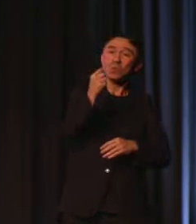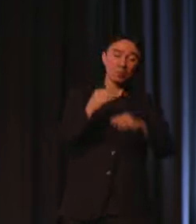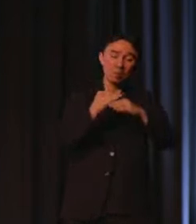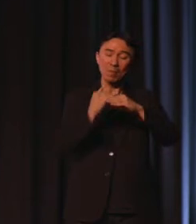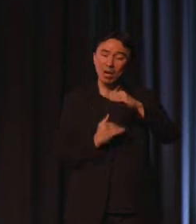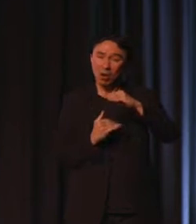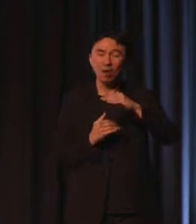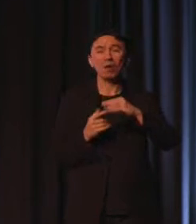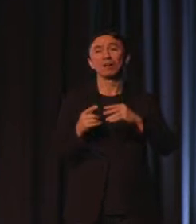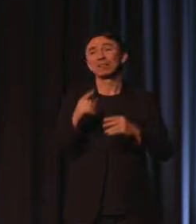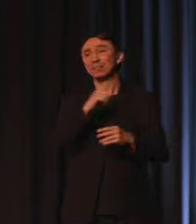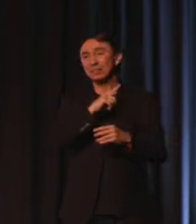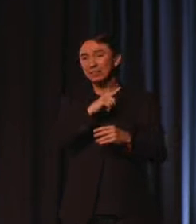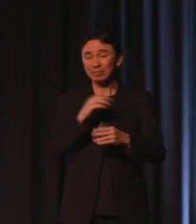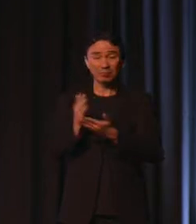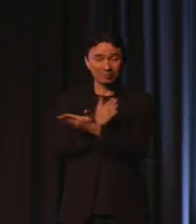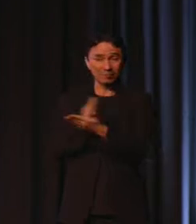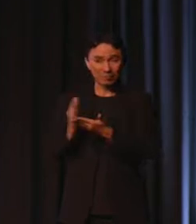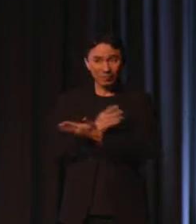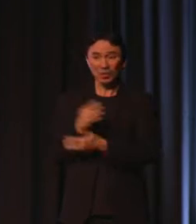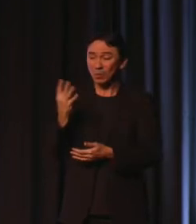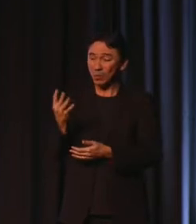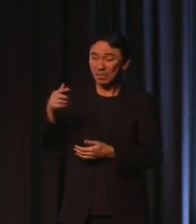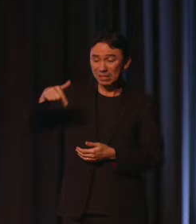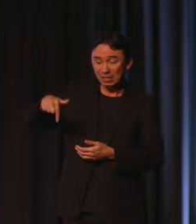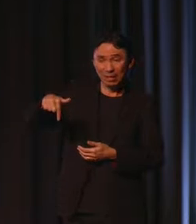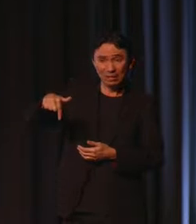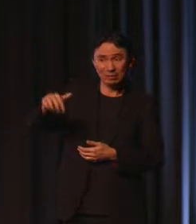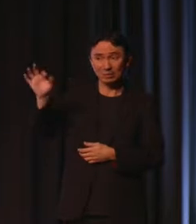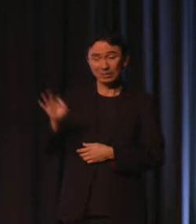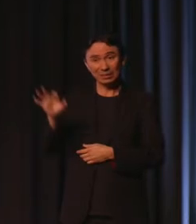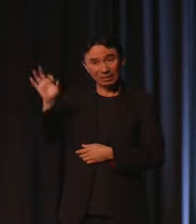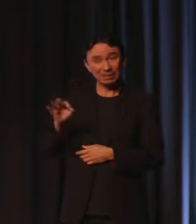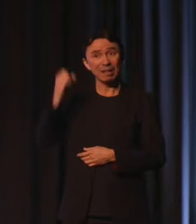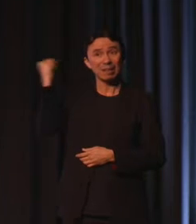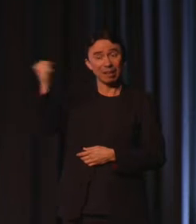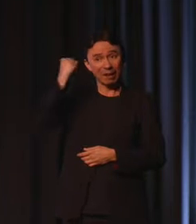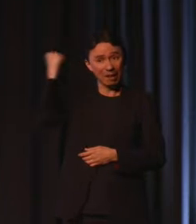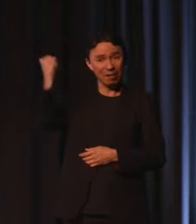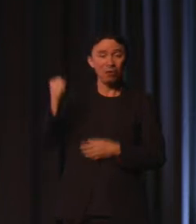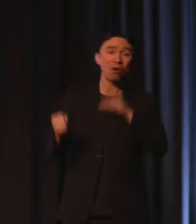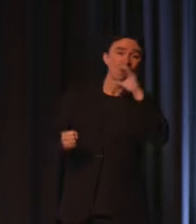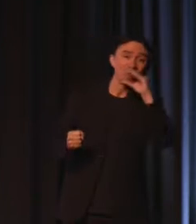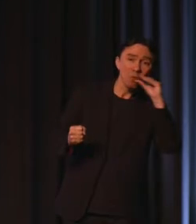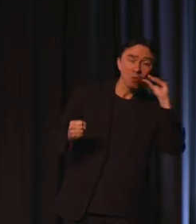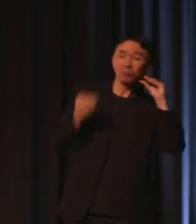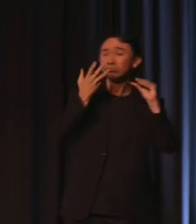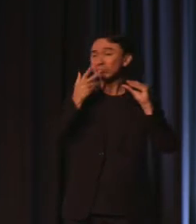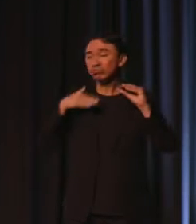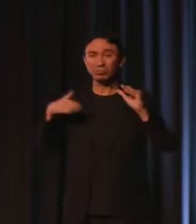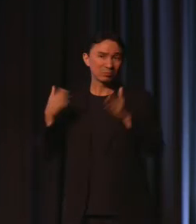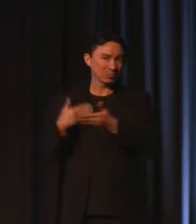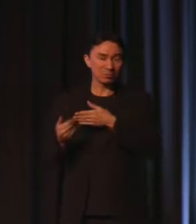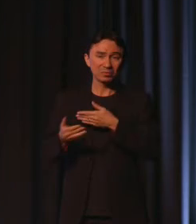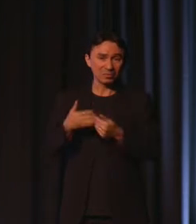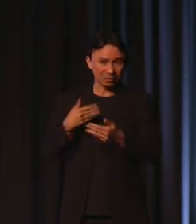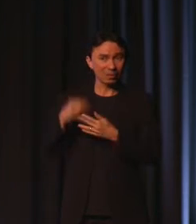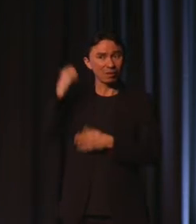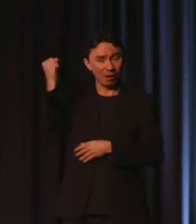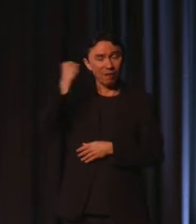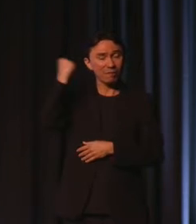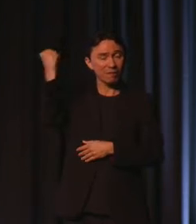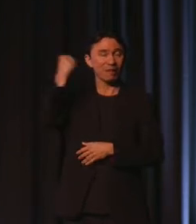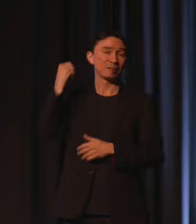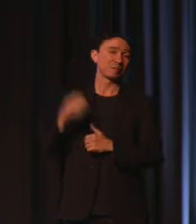em casos graves, com 47%, independente se é adulto ou infantil, e é uma característica que vai